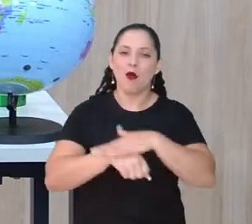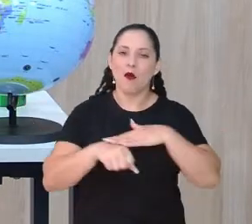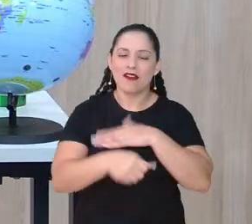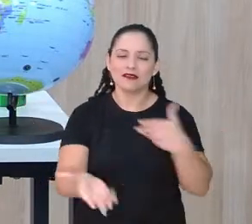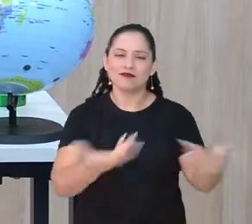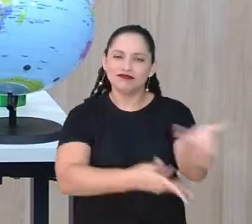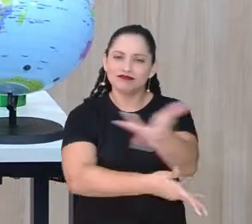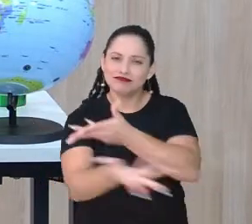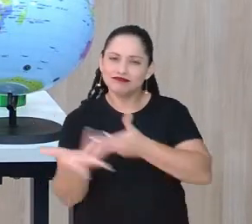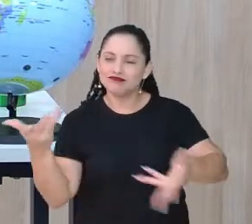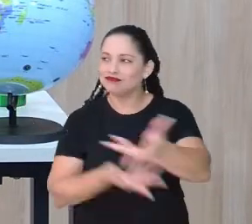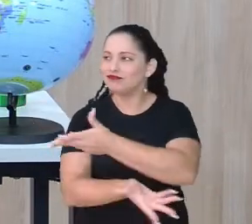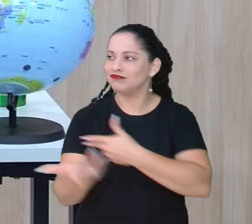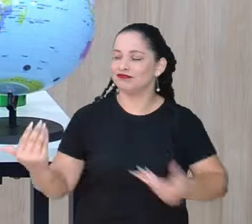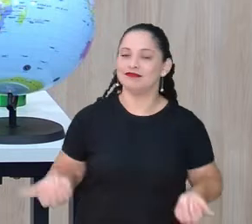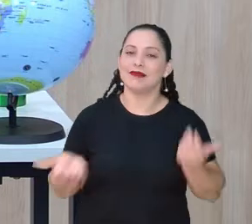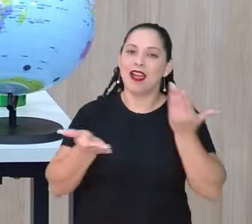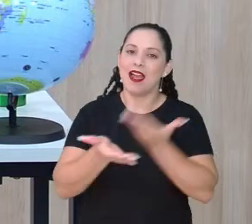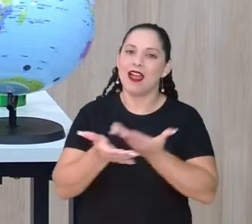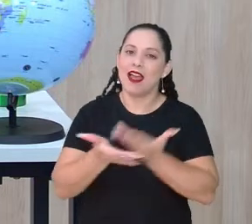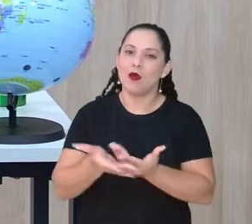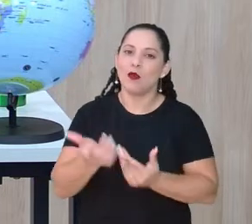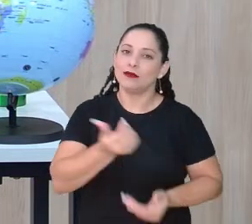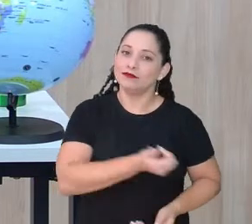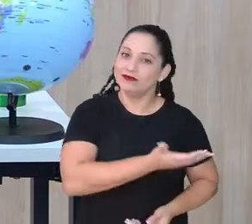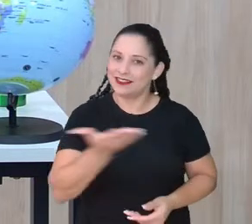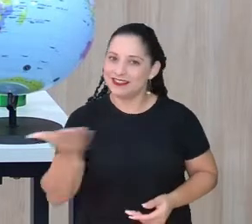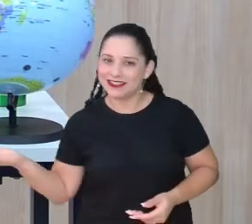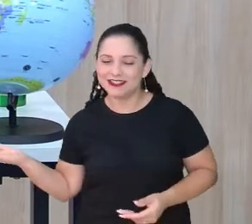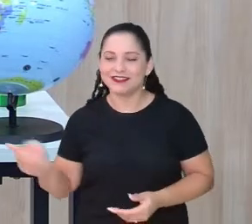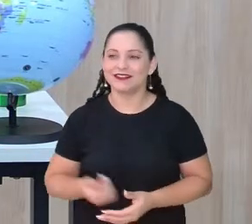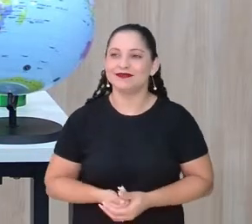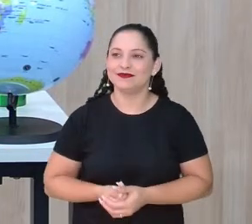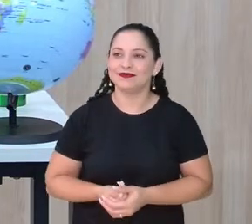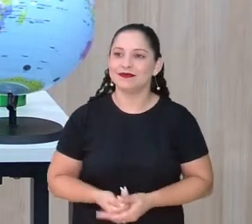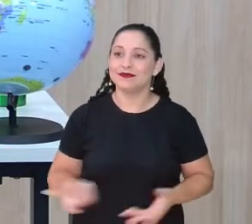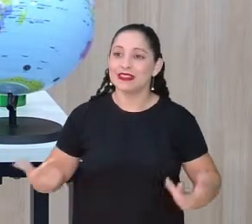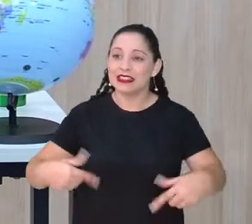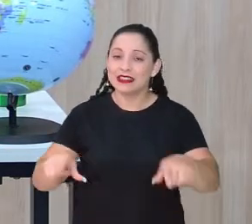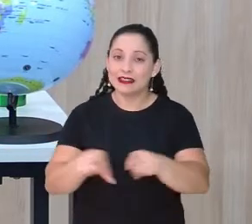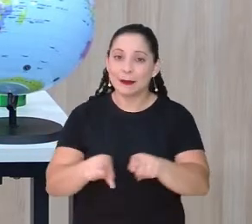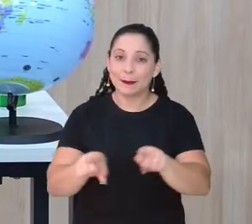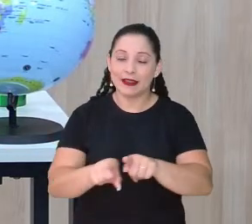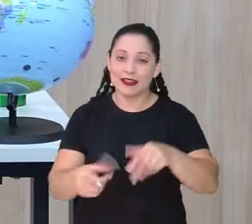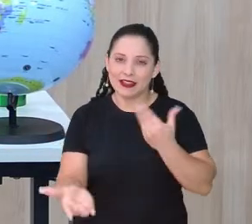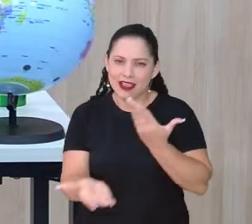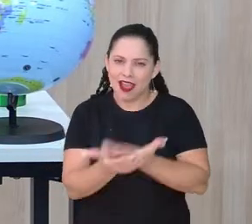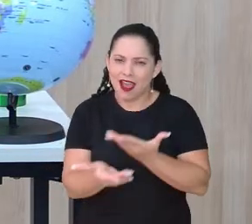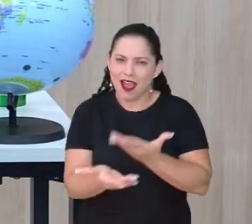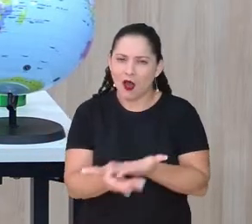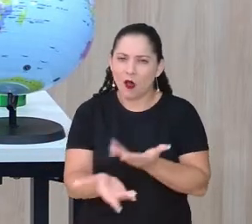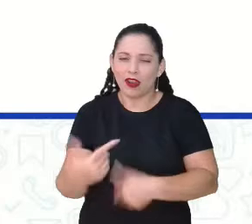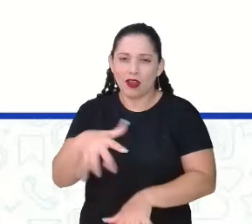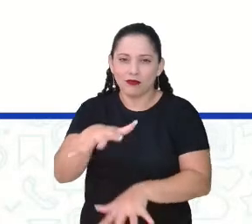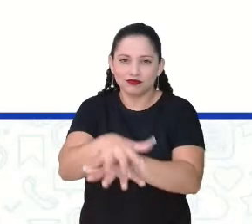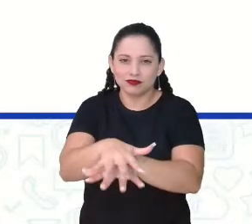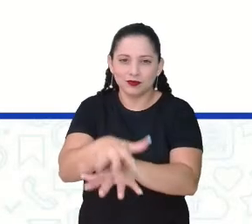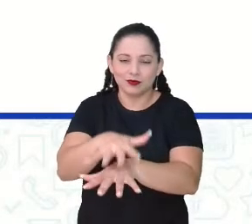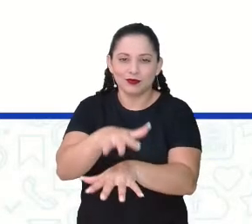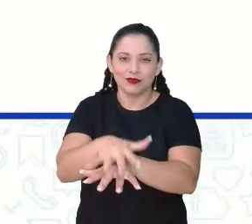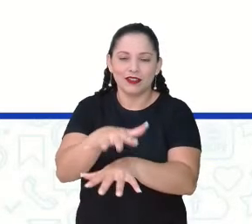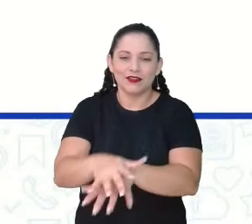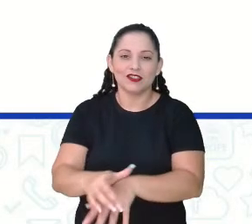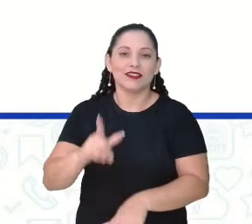conversa com vocês. A aula é feita para vocês. E para que a nossa aula fique cada vez mais inclusiva,